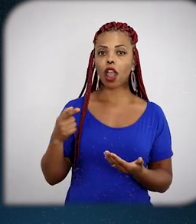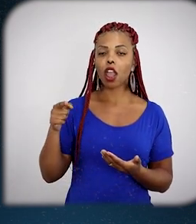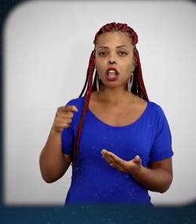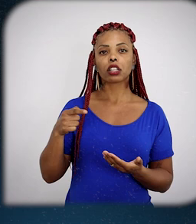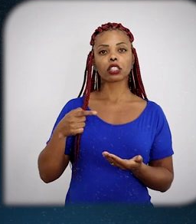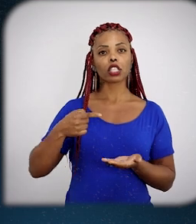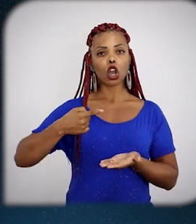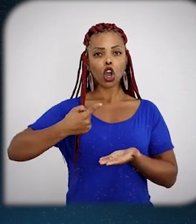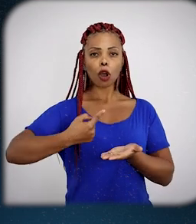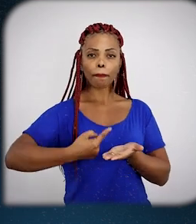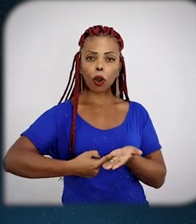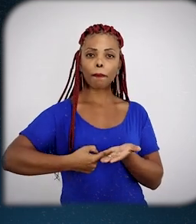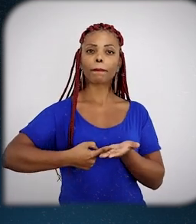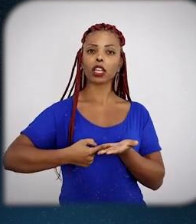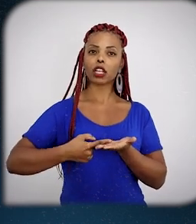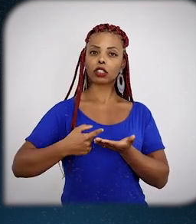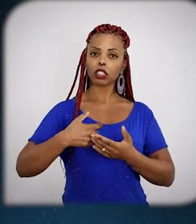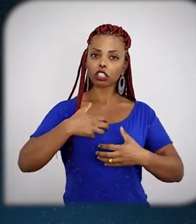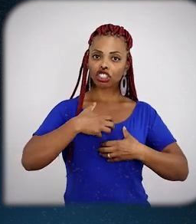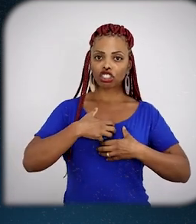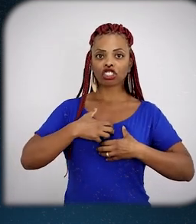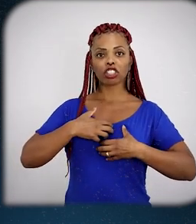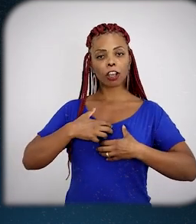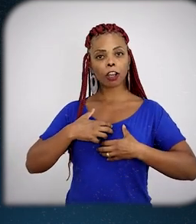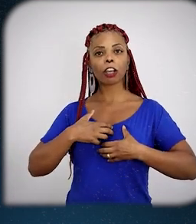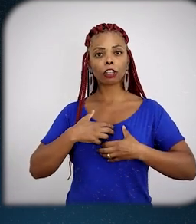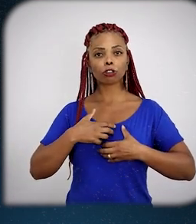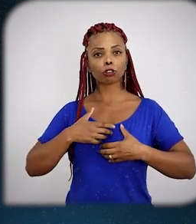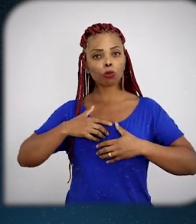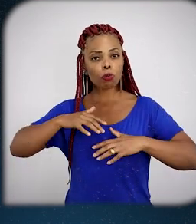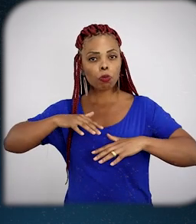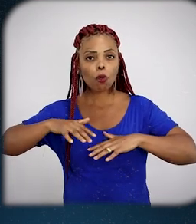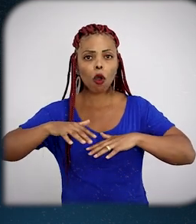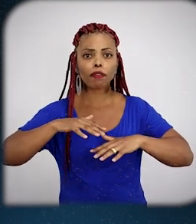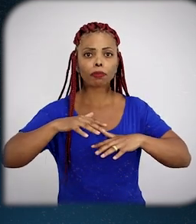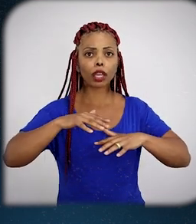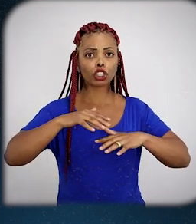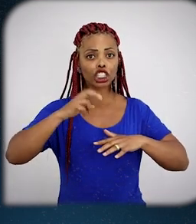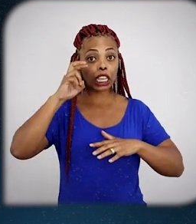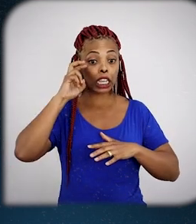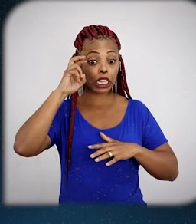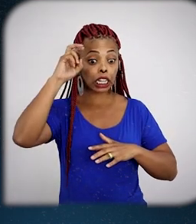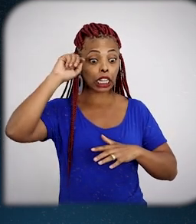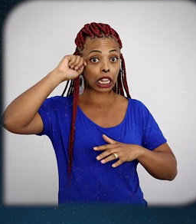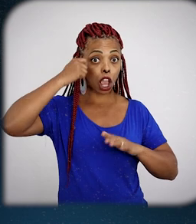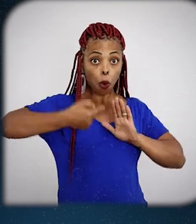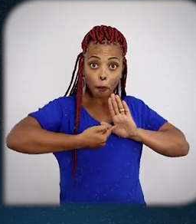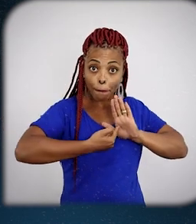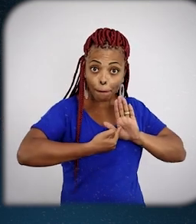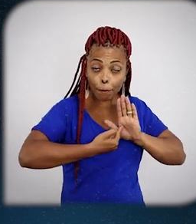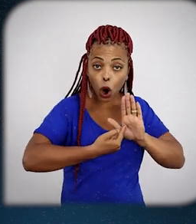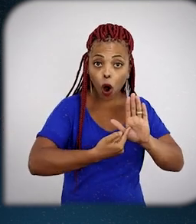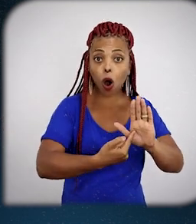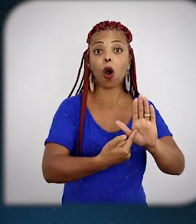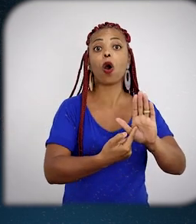esse compromisso, não é? Esse movimento de trazer uma inteligência negra